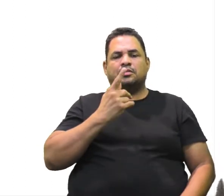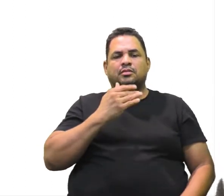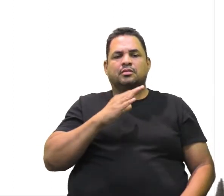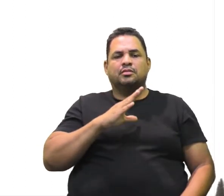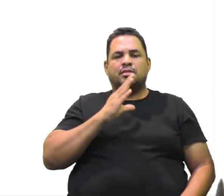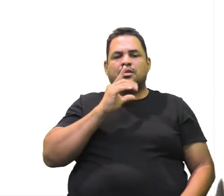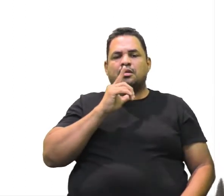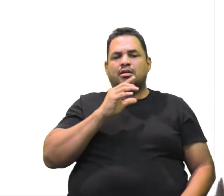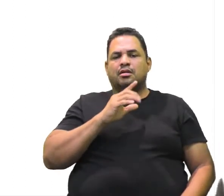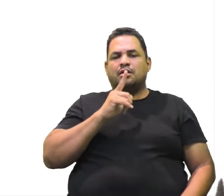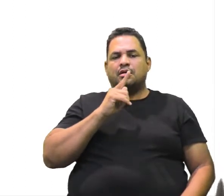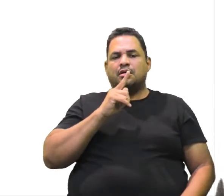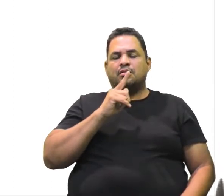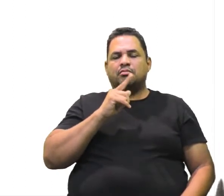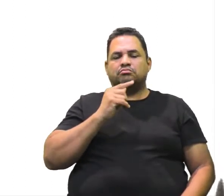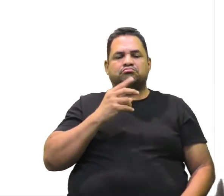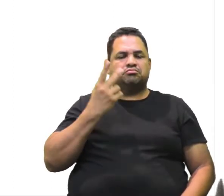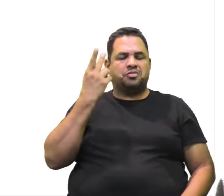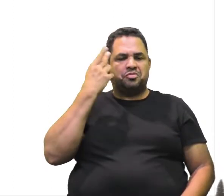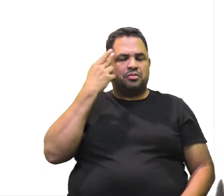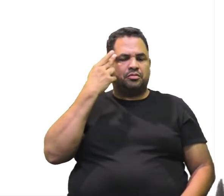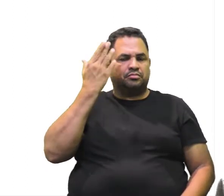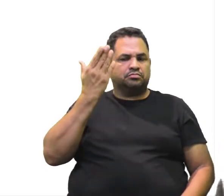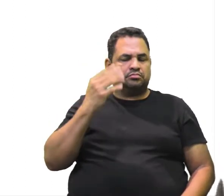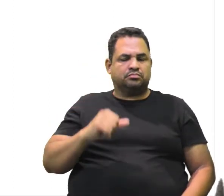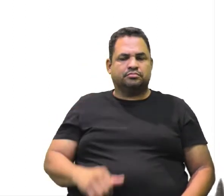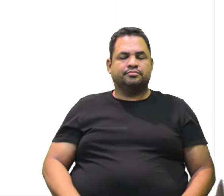comum e oxigênio. E ele está falando, né?